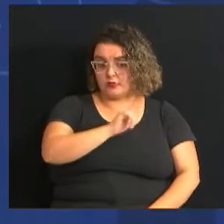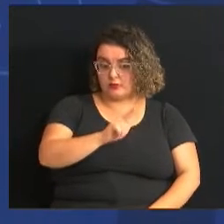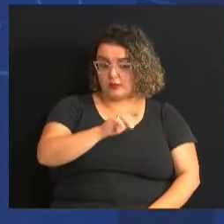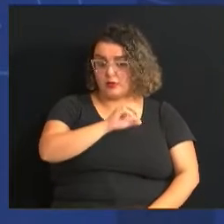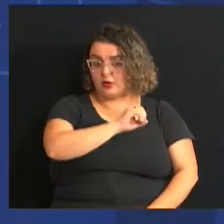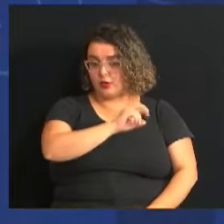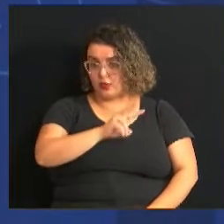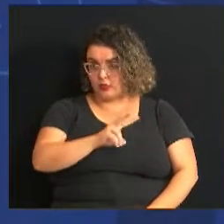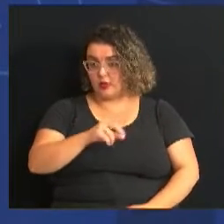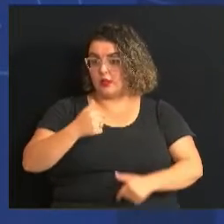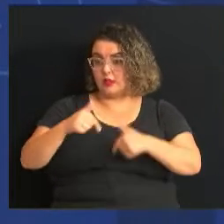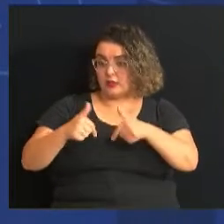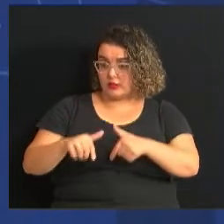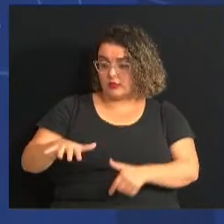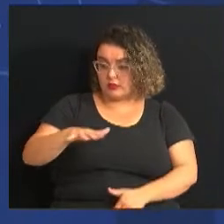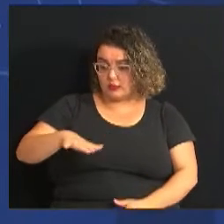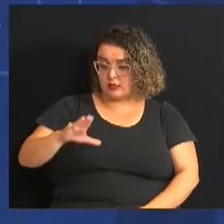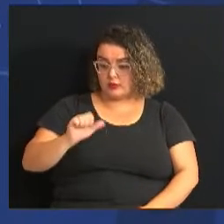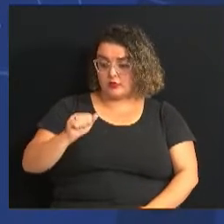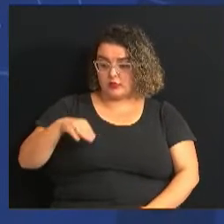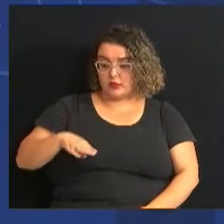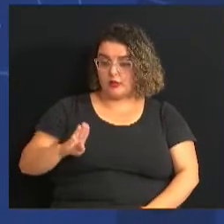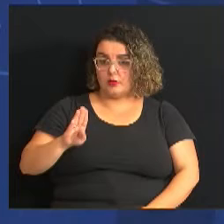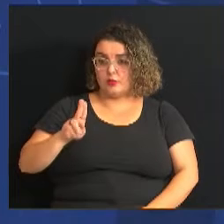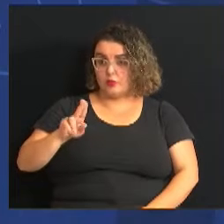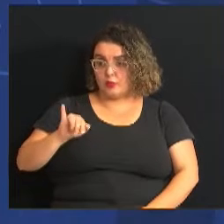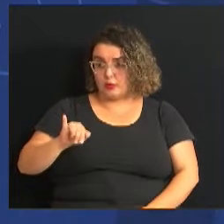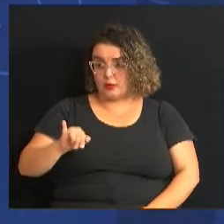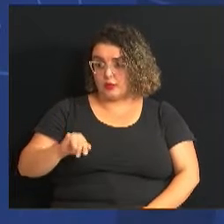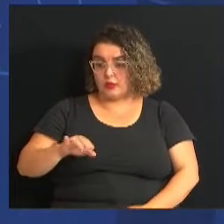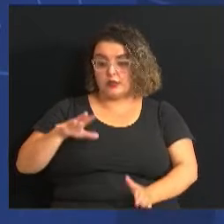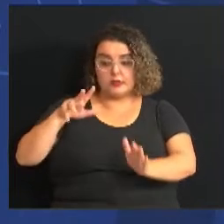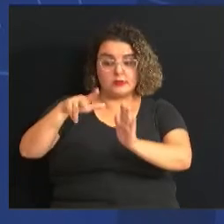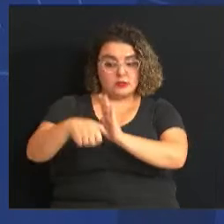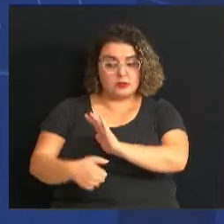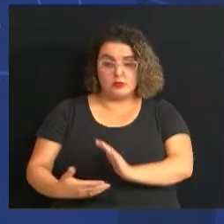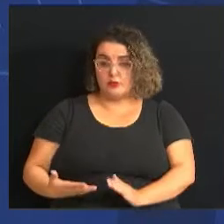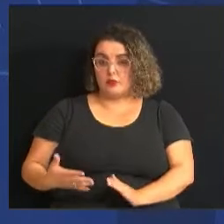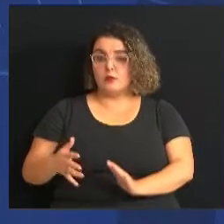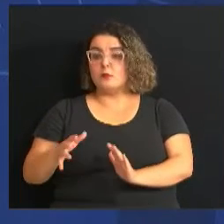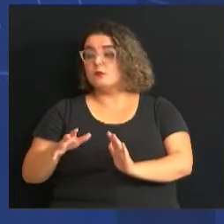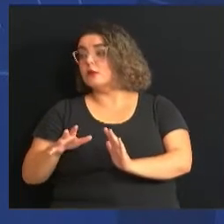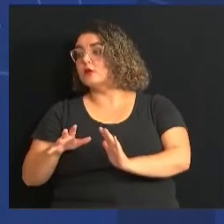vezes trabalham no Cambuí, estão sendo roubados, furtados em